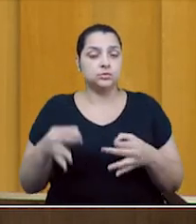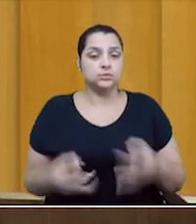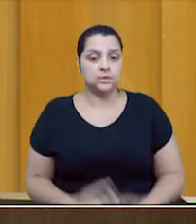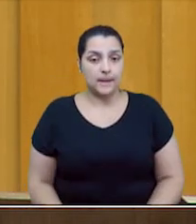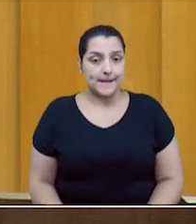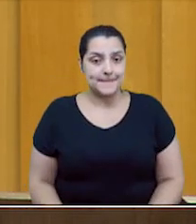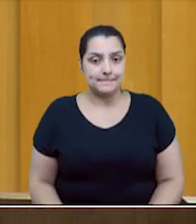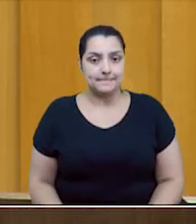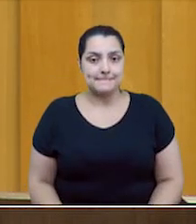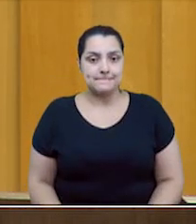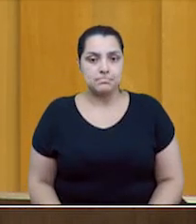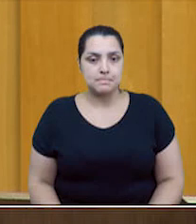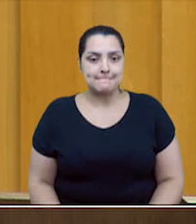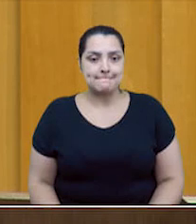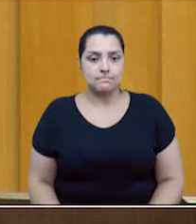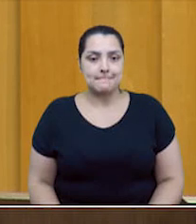Então,